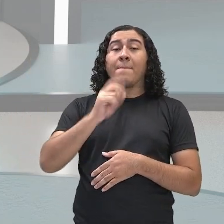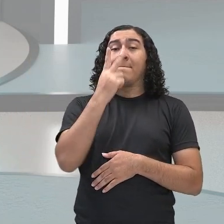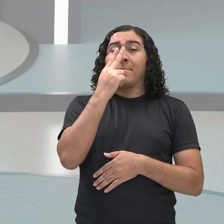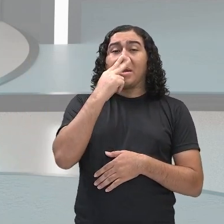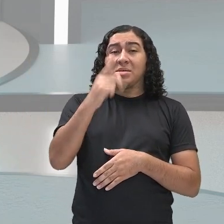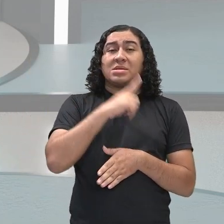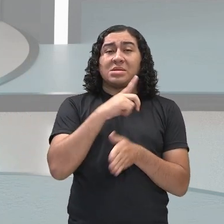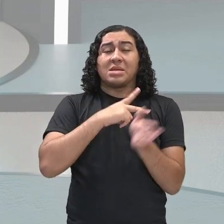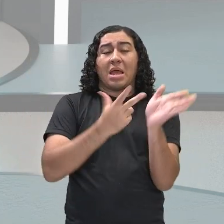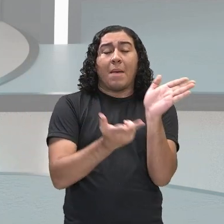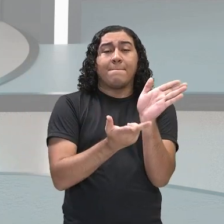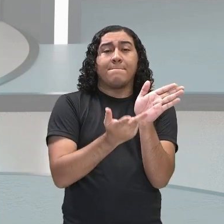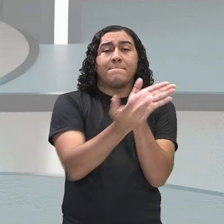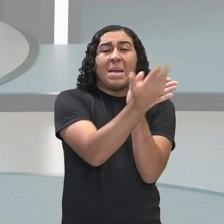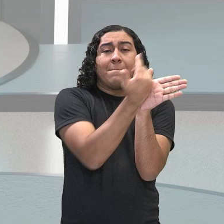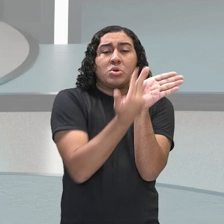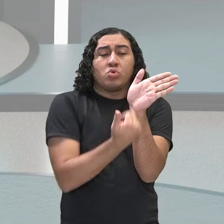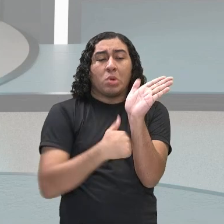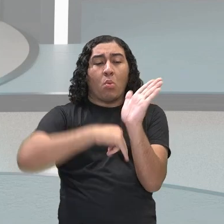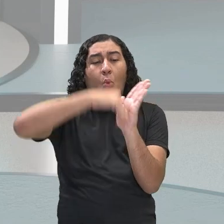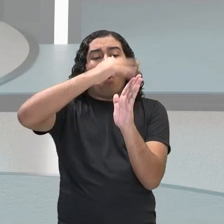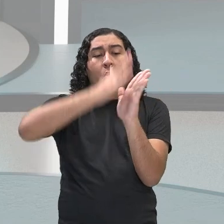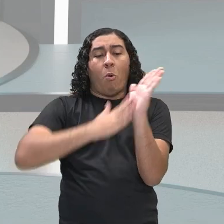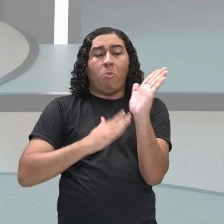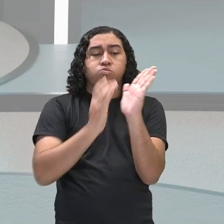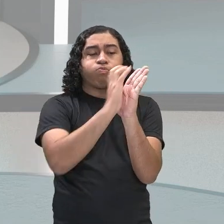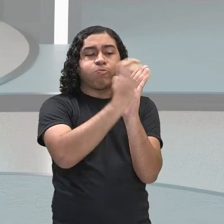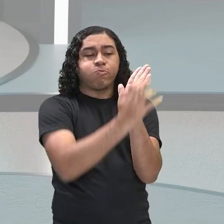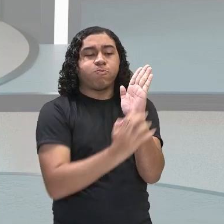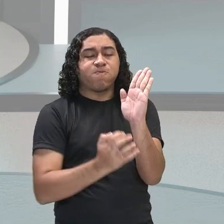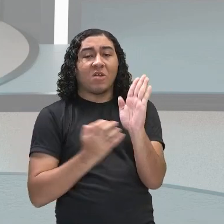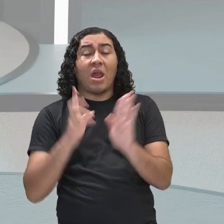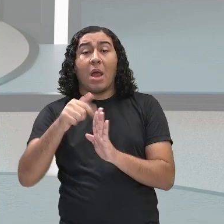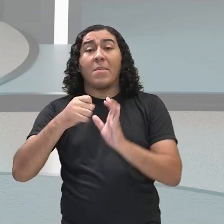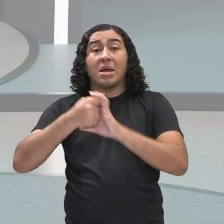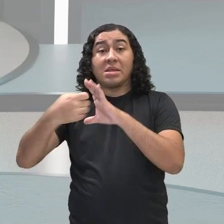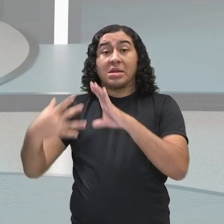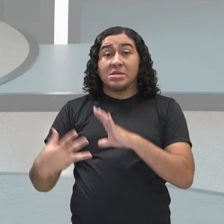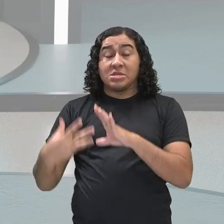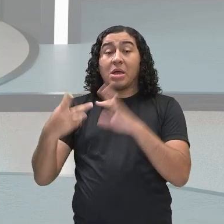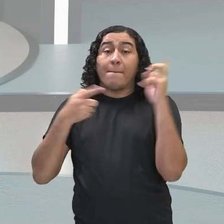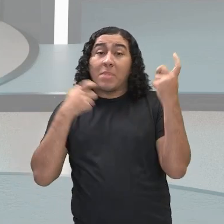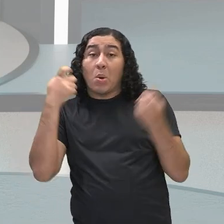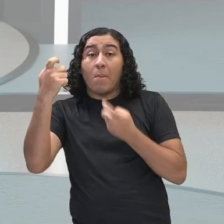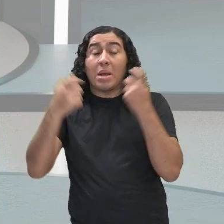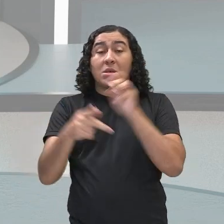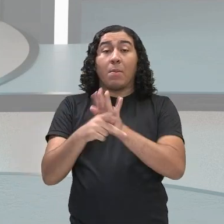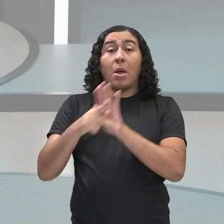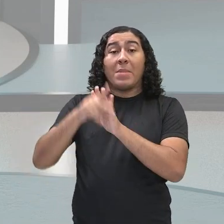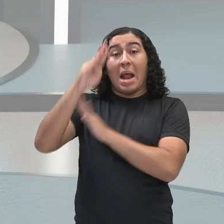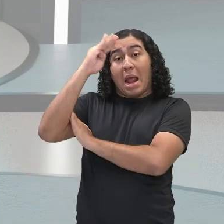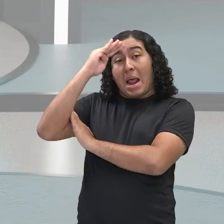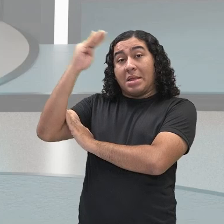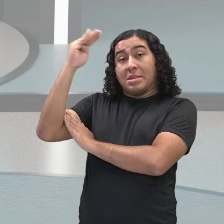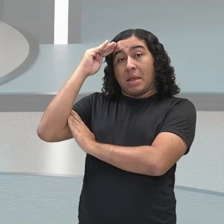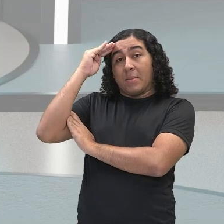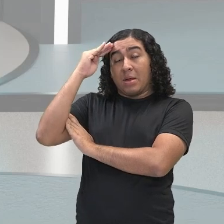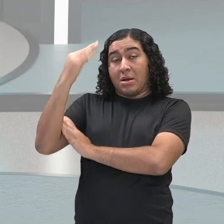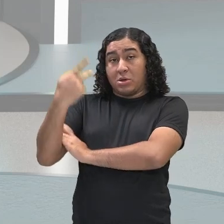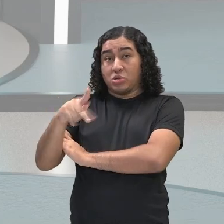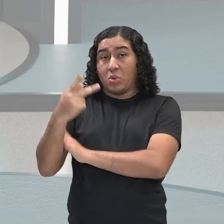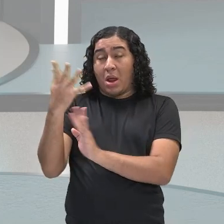Aqui a gente já tinha uma característica acadêmica, uma preocupação acadêmica na obra de arte, com